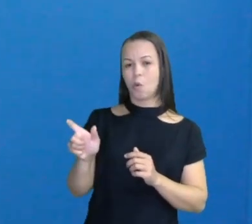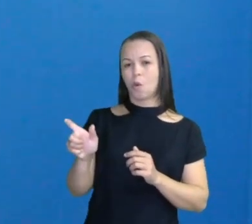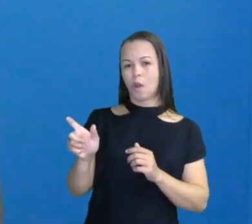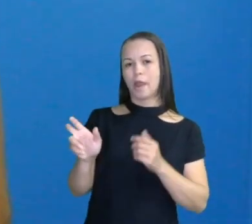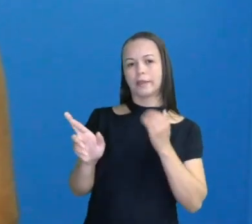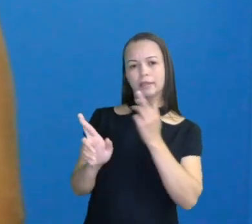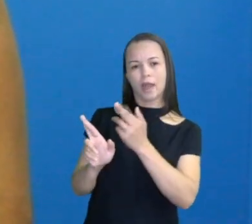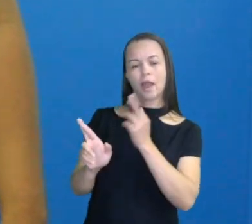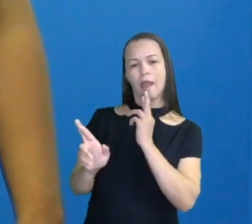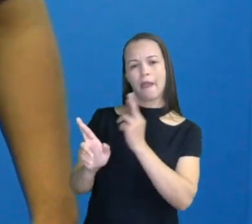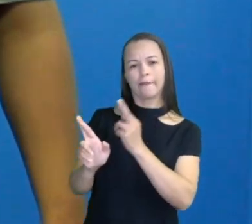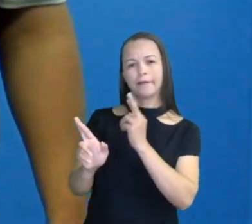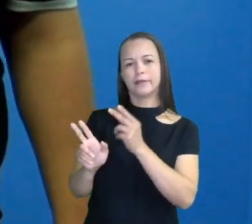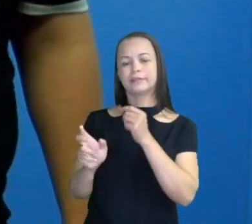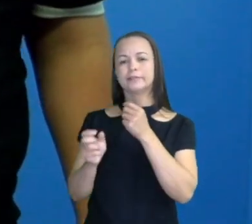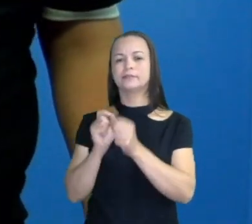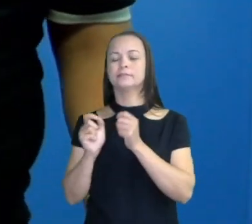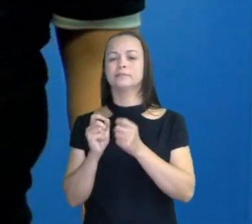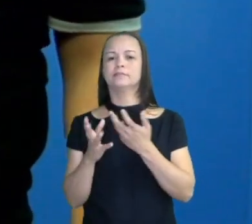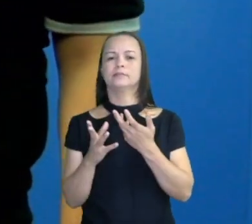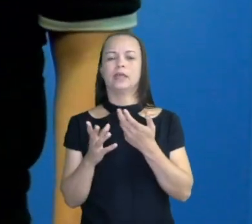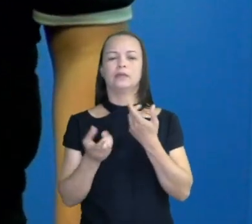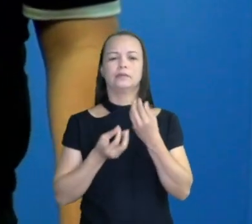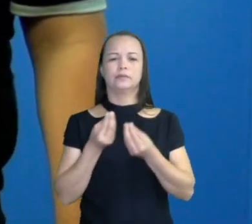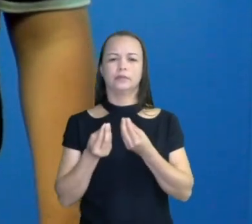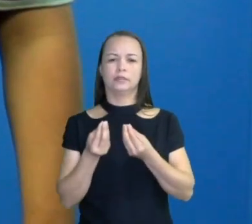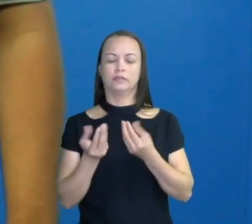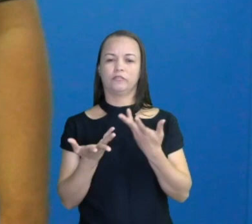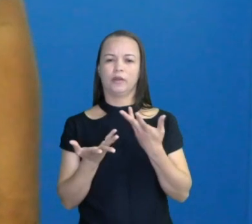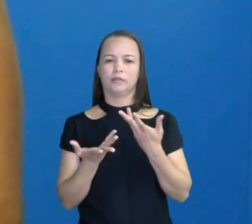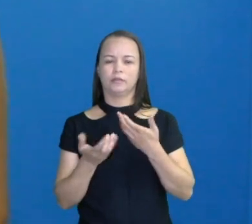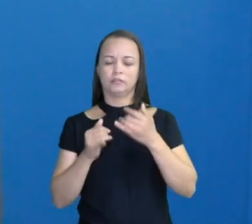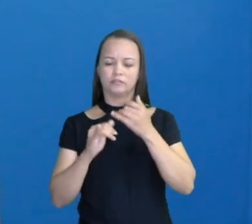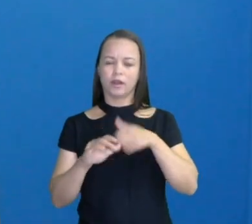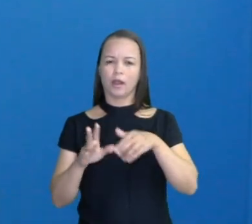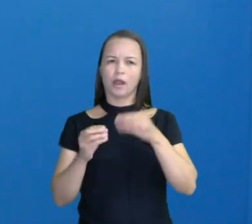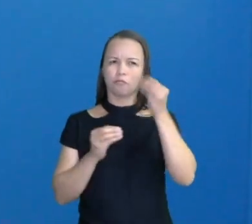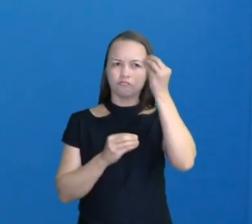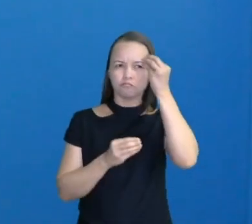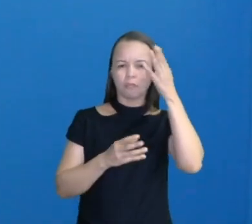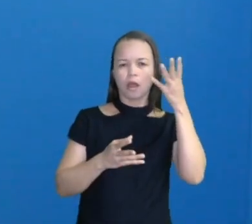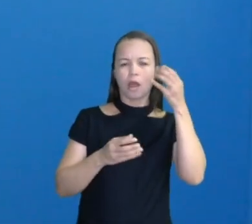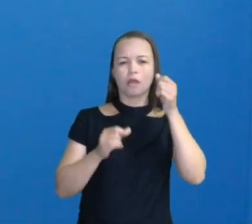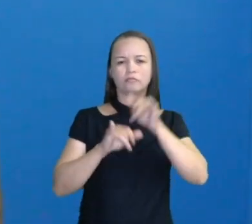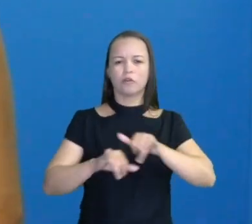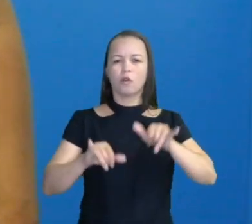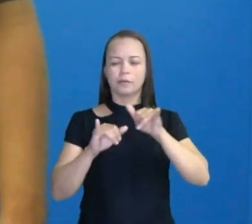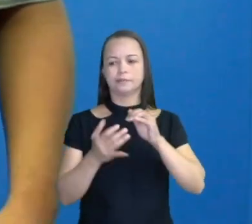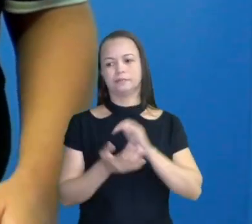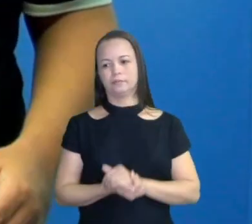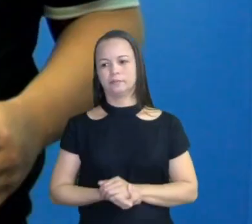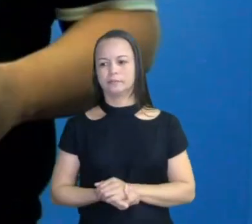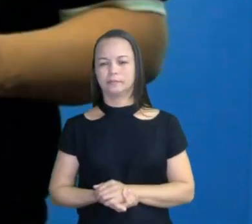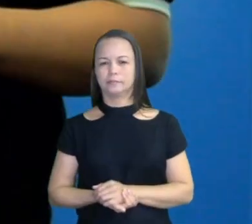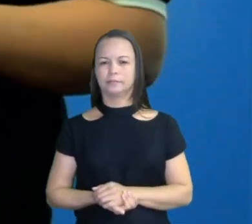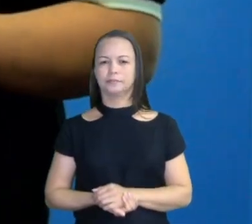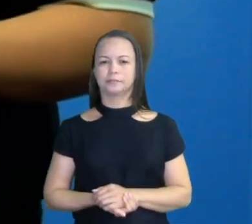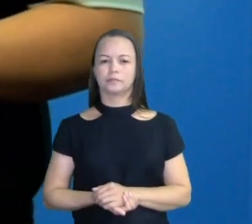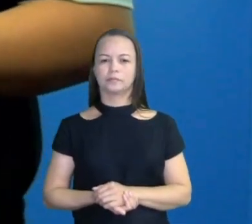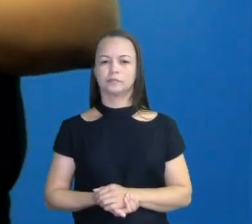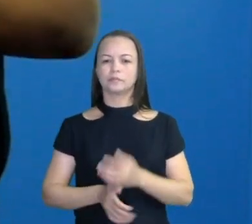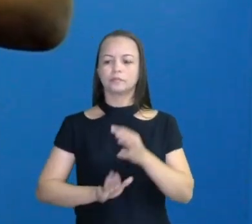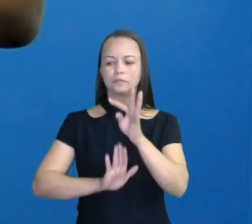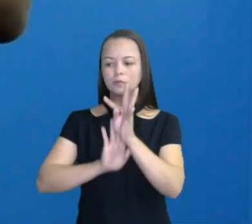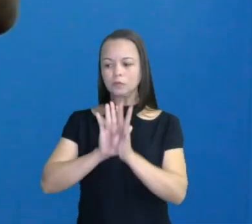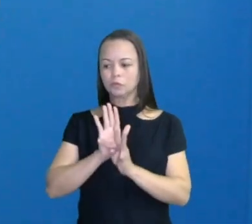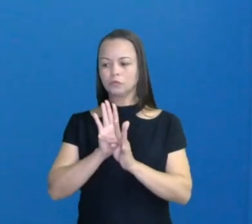está recebendo, aquele que vai decifrar essa informação. Veremos mais a seguir. O